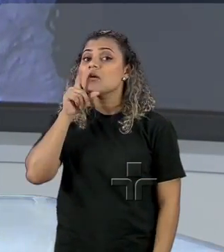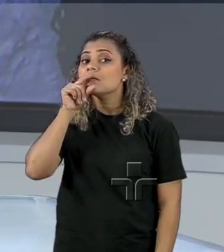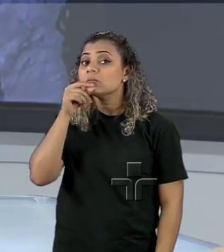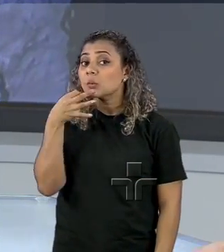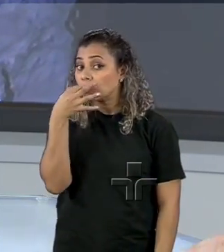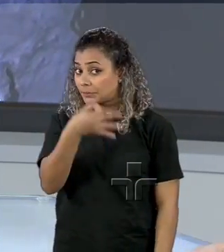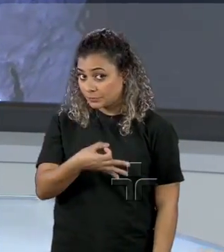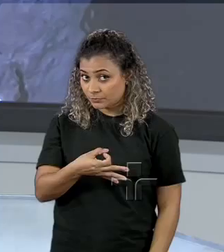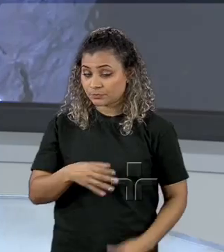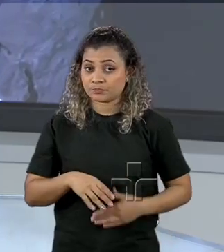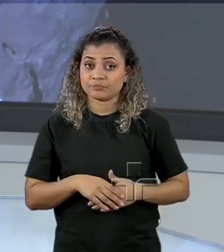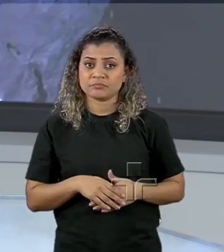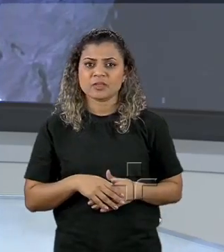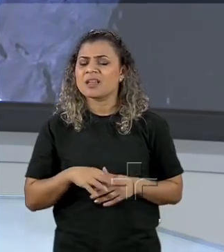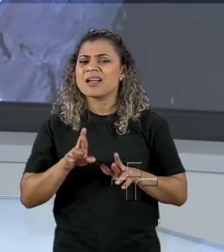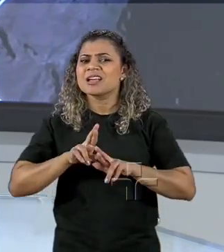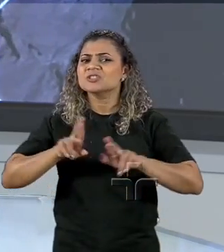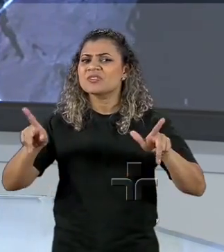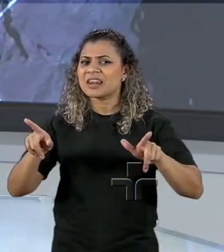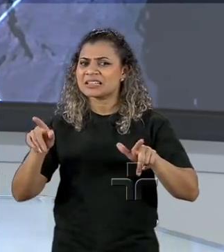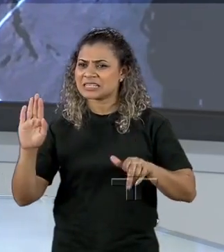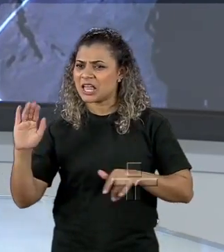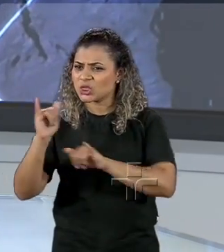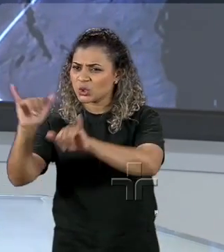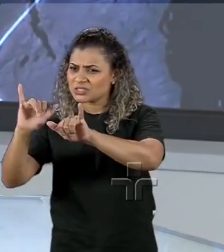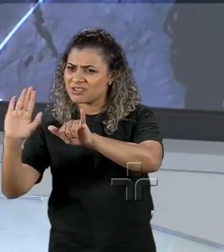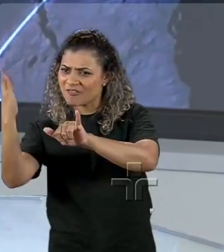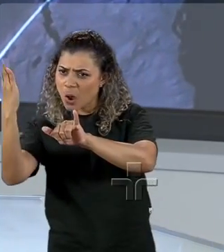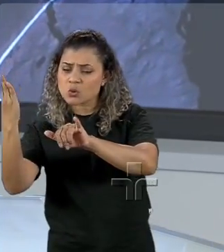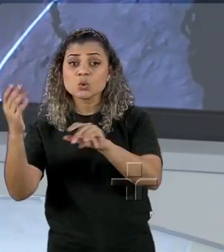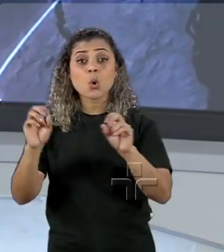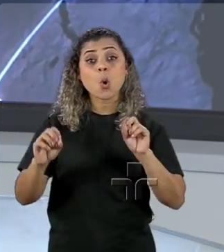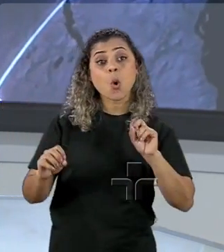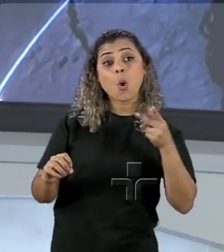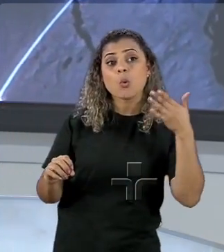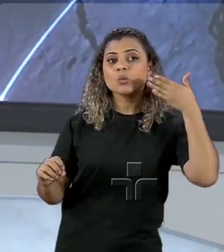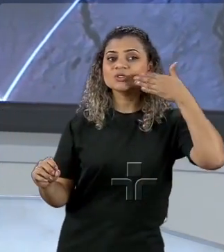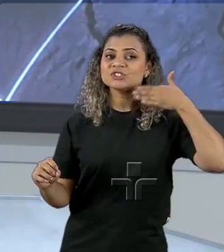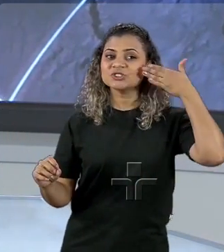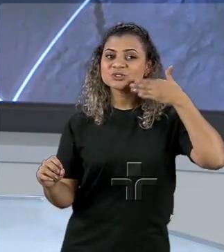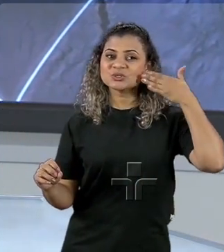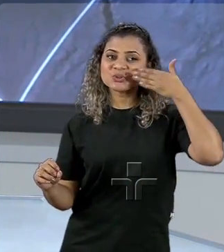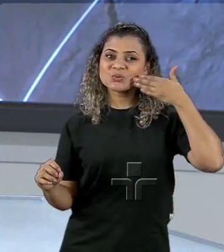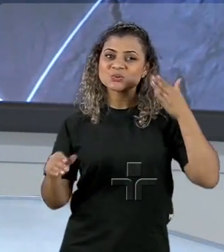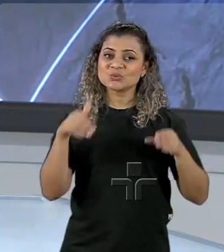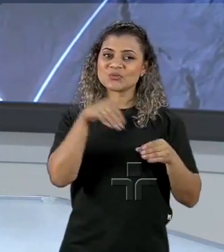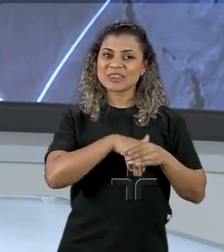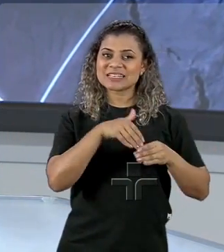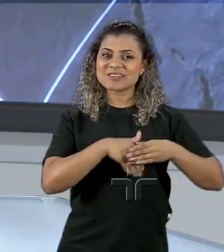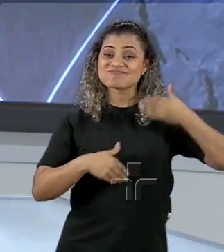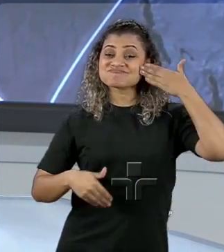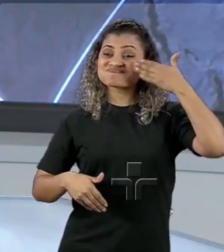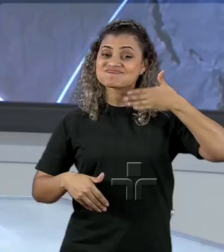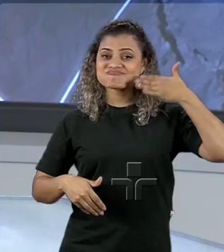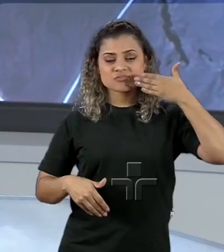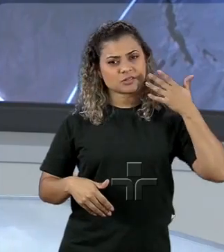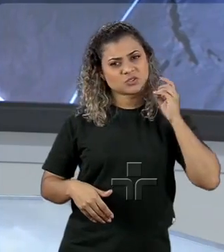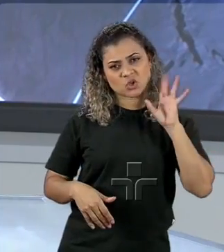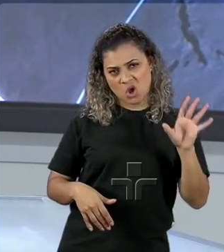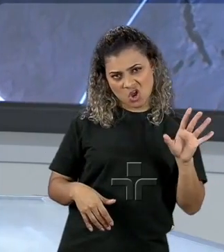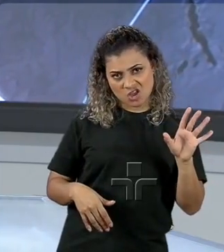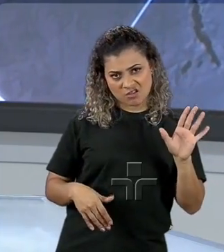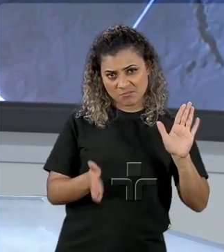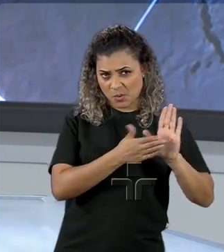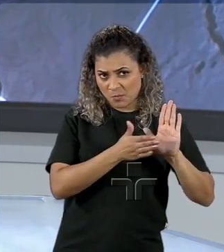pelo Twitter: qual a diferença entre fake news e um discurso eleitoral? E o Ramon Ferreira diz que existe